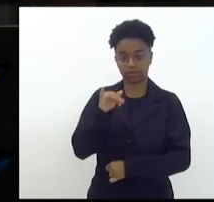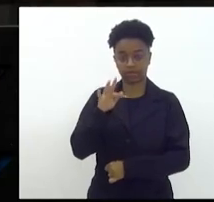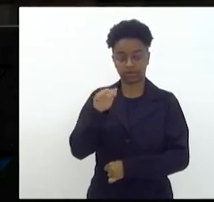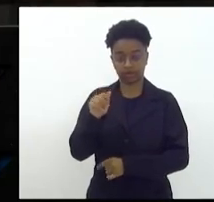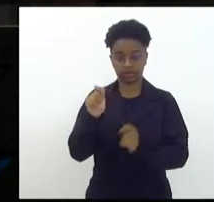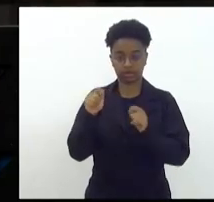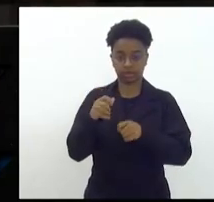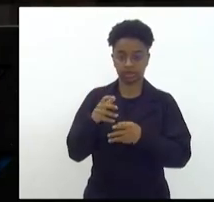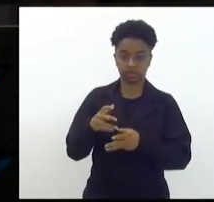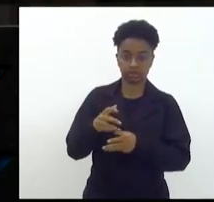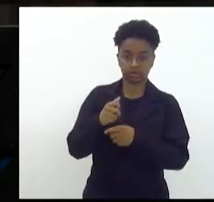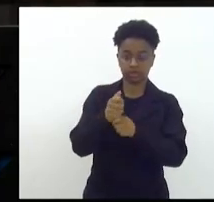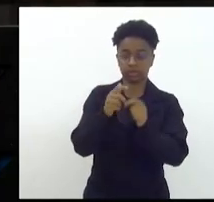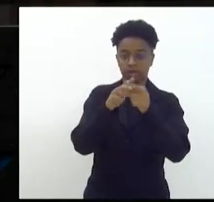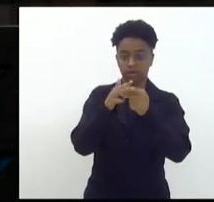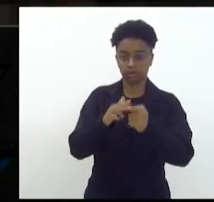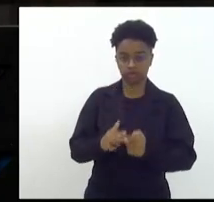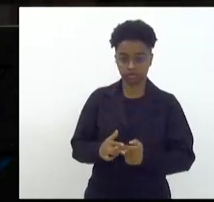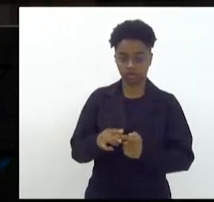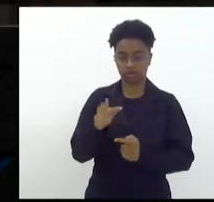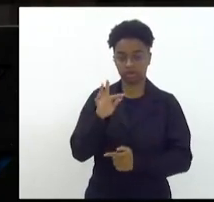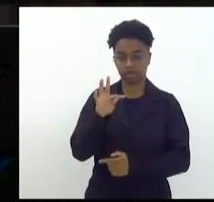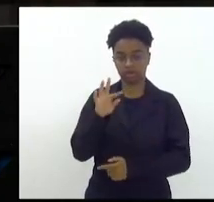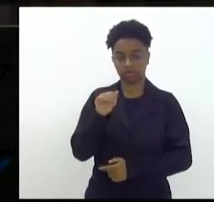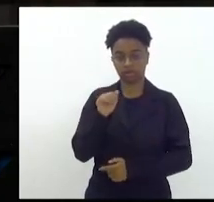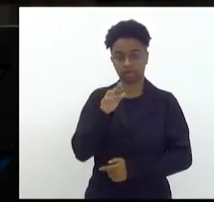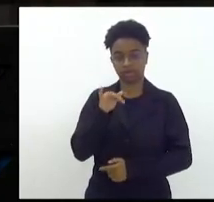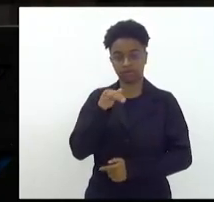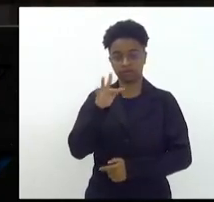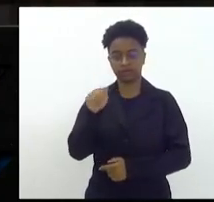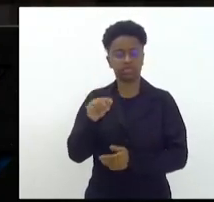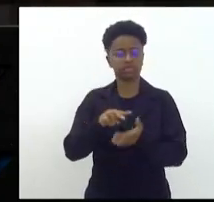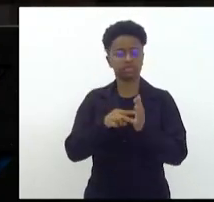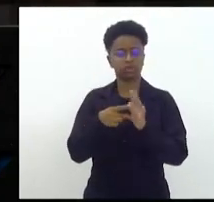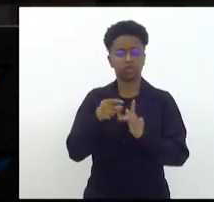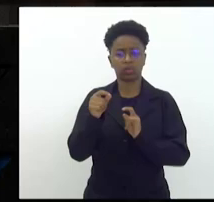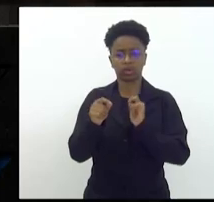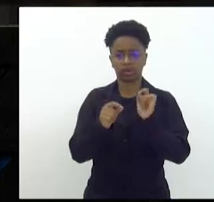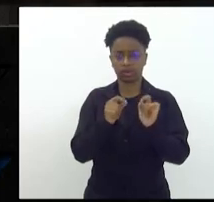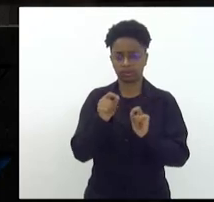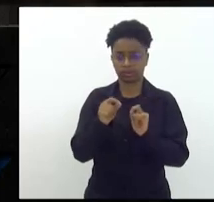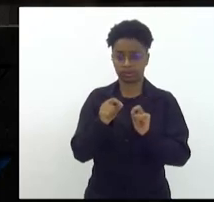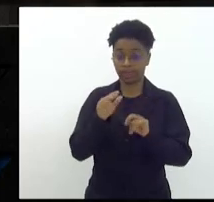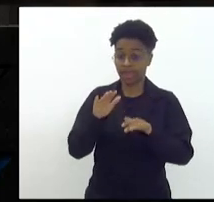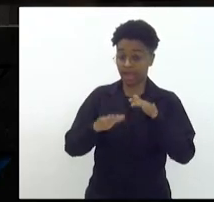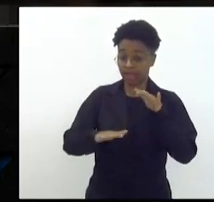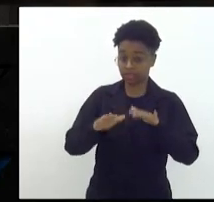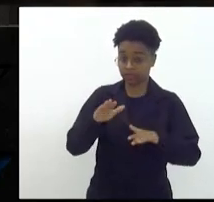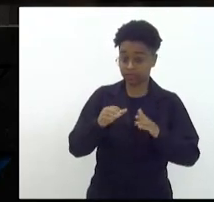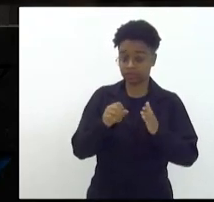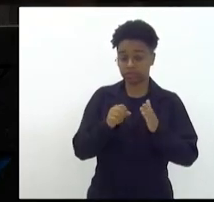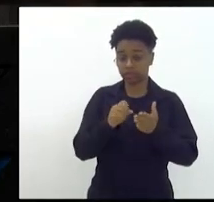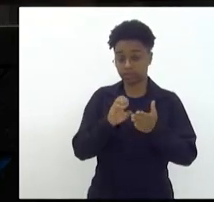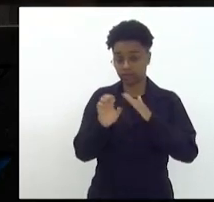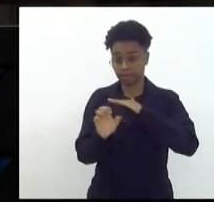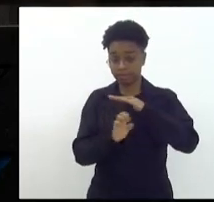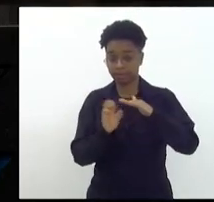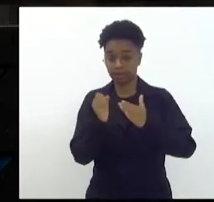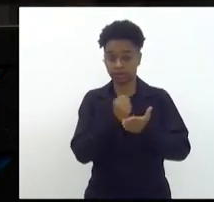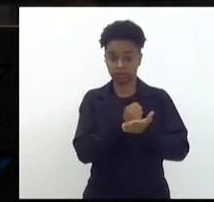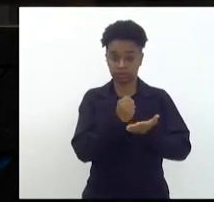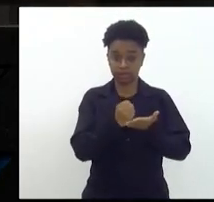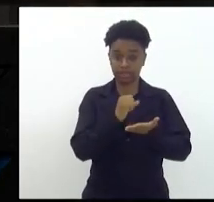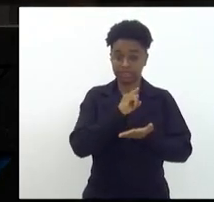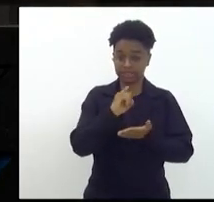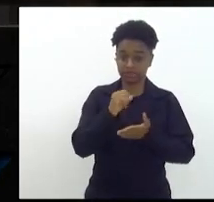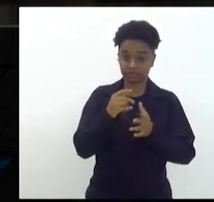tarifas de que que nós estamos falando muitas vezes quando uma concessionária ganha uma